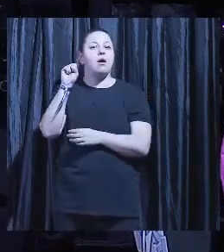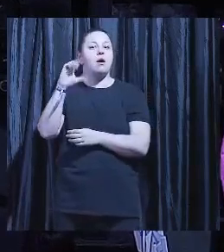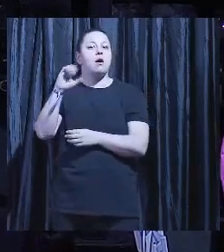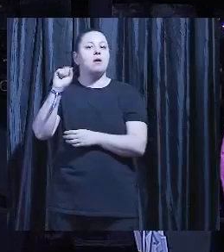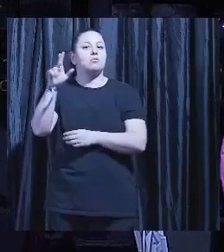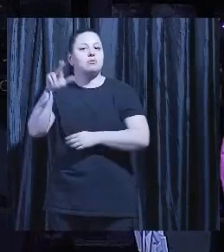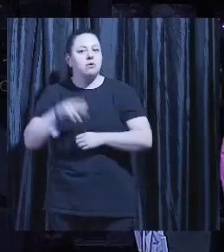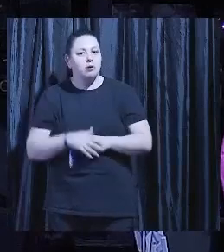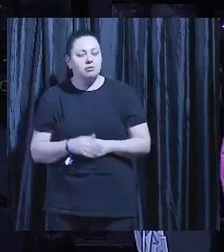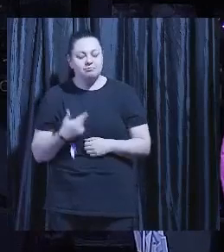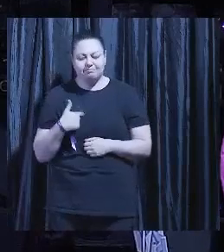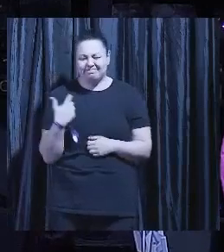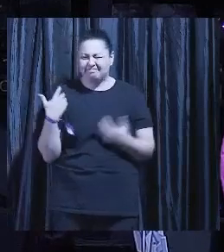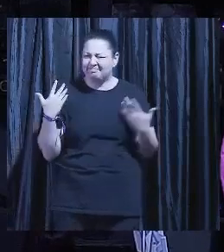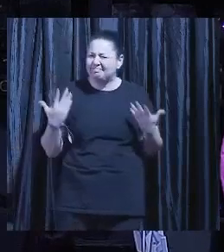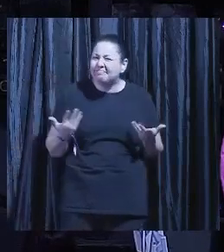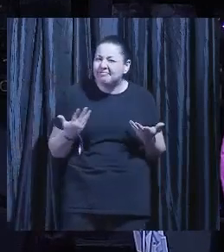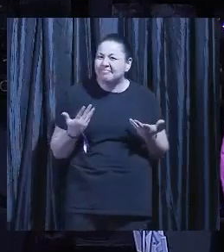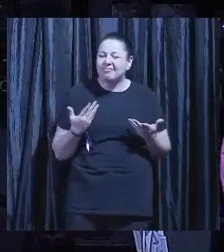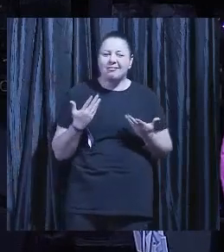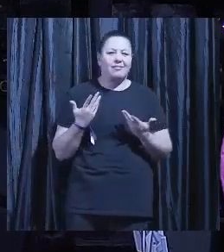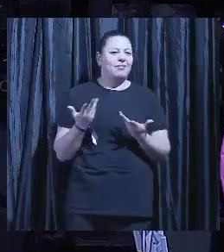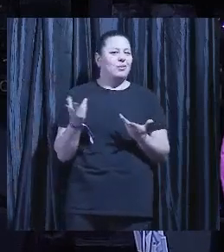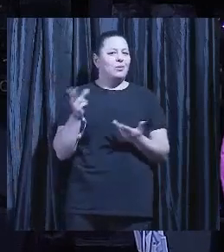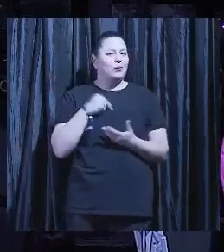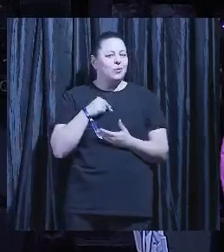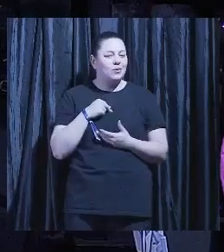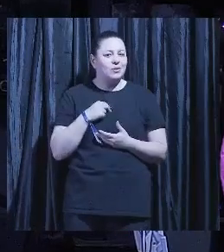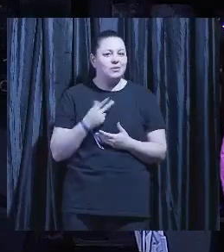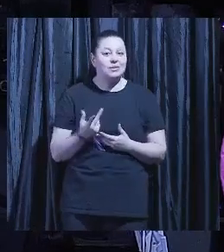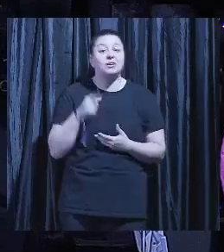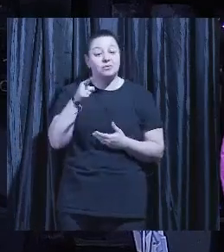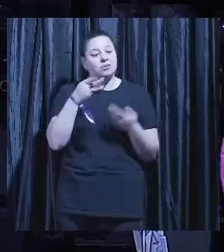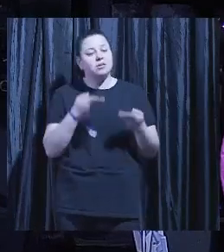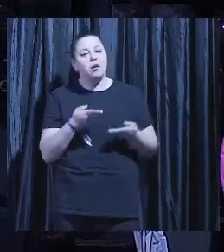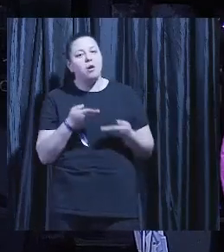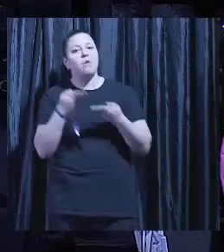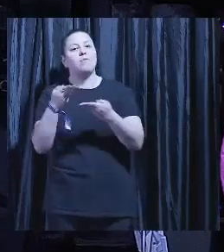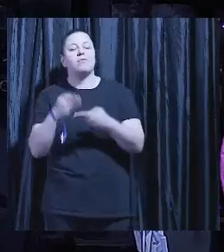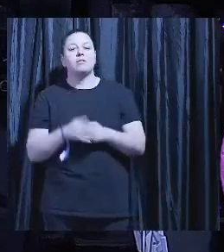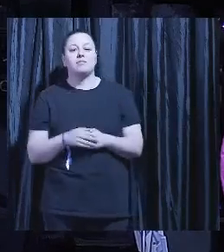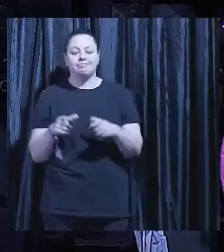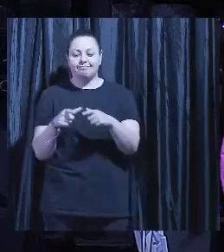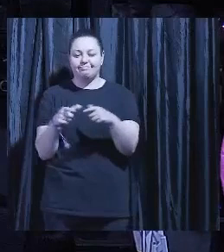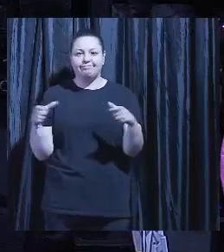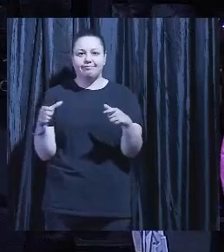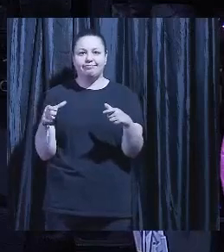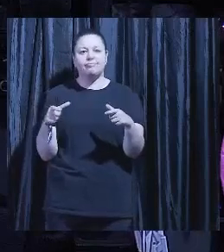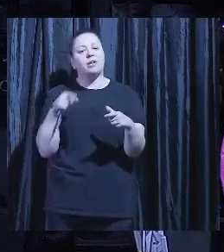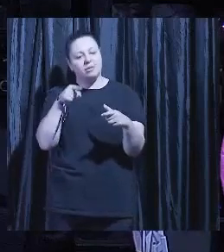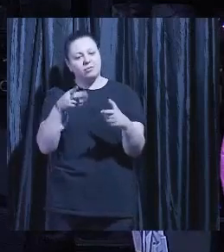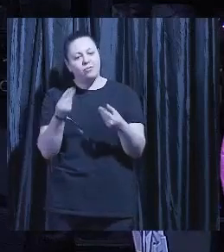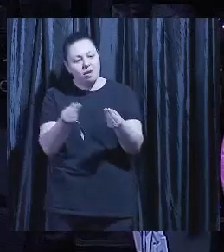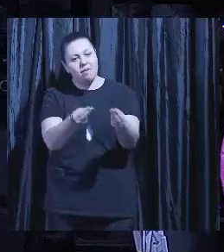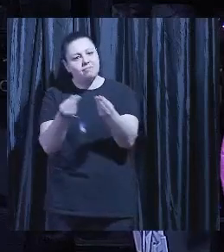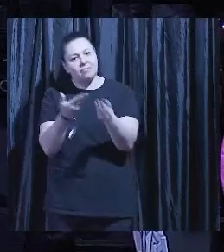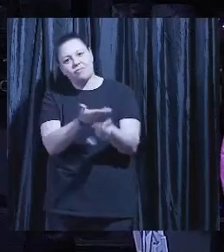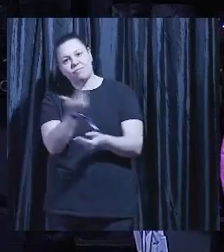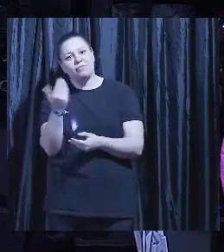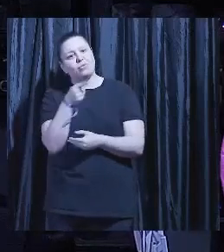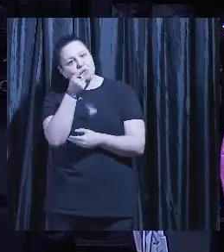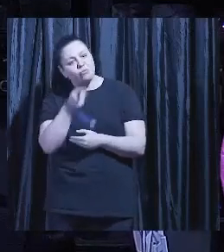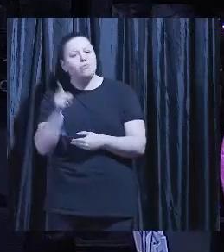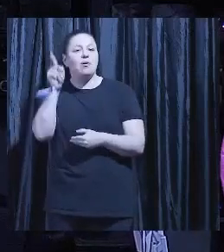possível, é muita provocação em cima da minha pessoa. Ele falou, e você está convidada, esse convite aqui é para você. Vai